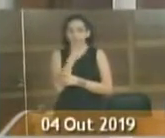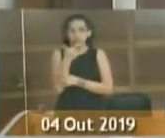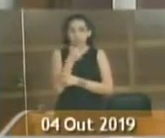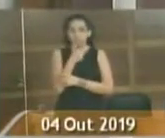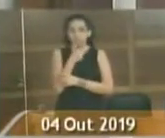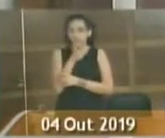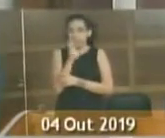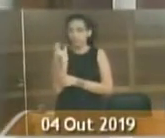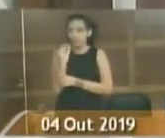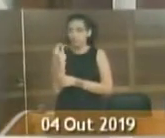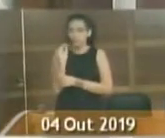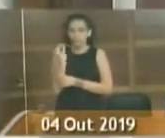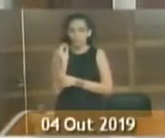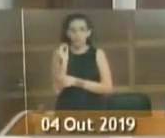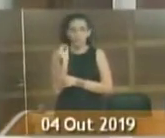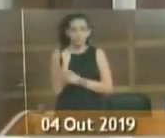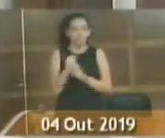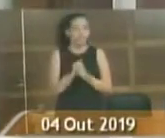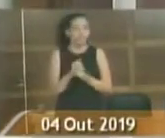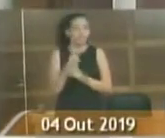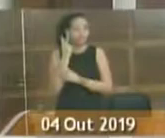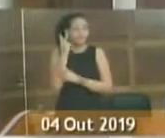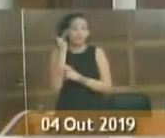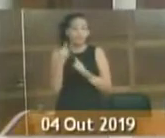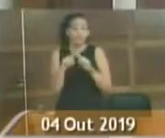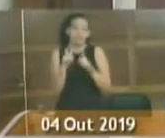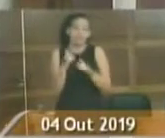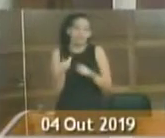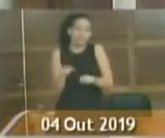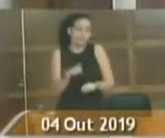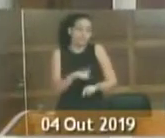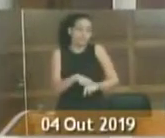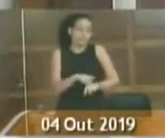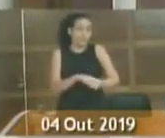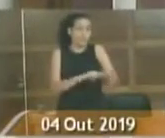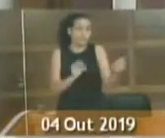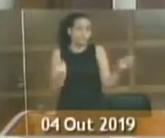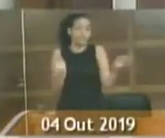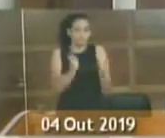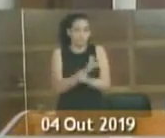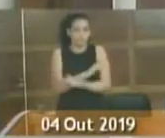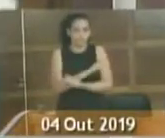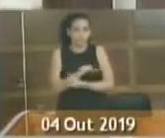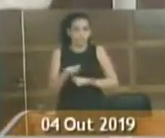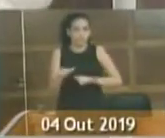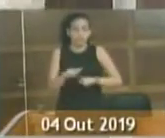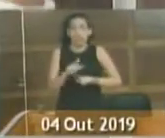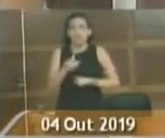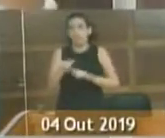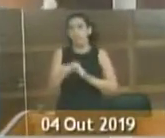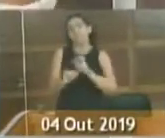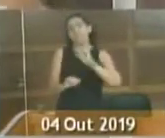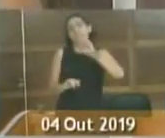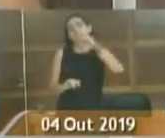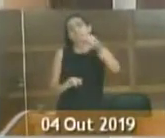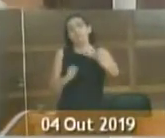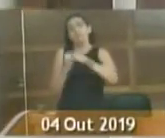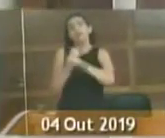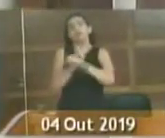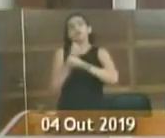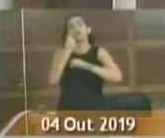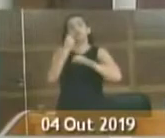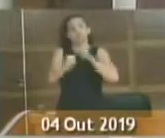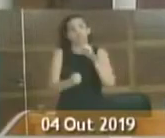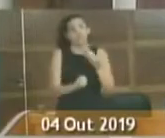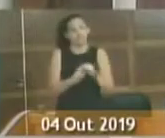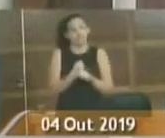de outubro em Campos de Jordão, só que não deu tempo da gente conseguir terminar o trabalho e a gente vai publicar no ano que vem em São